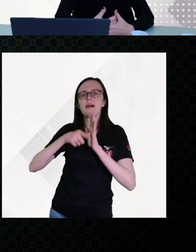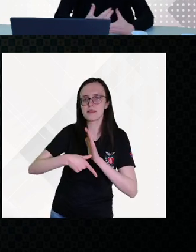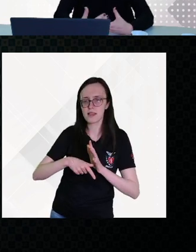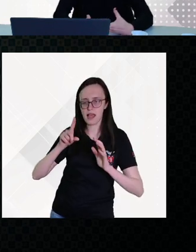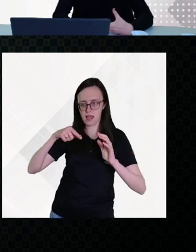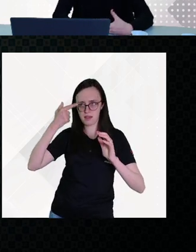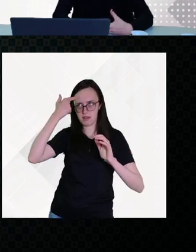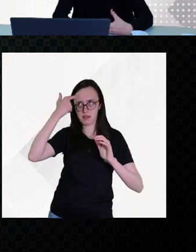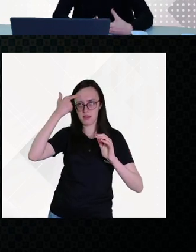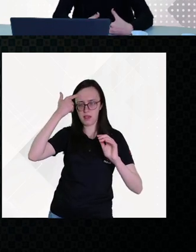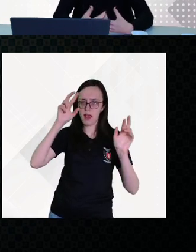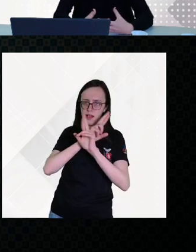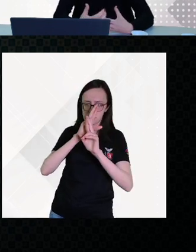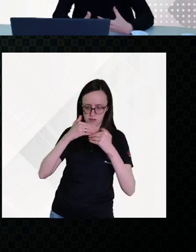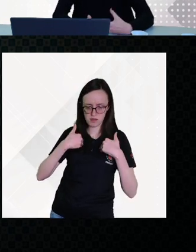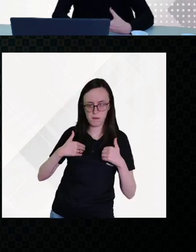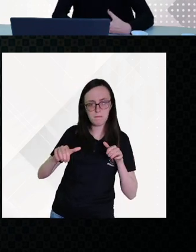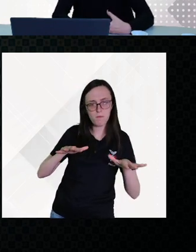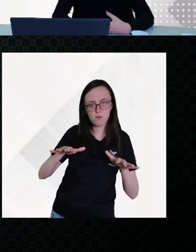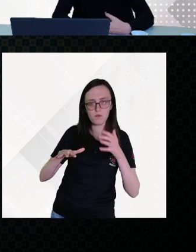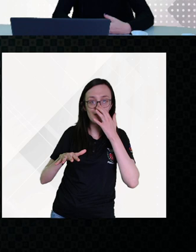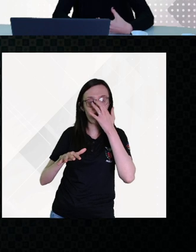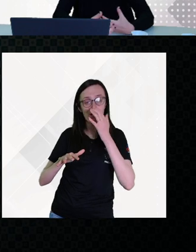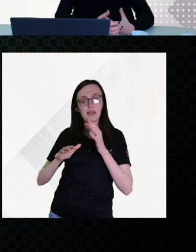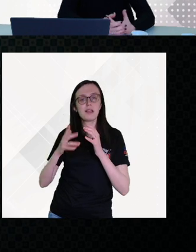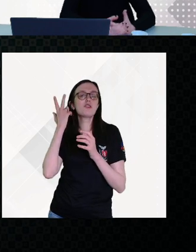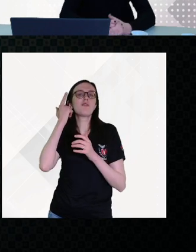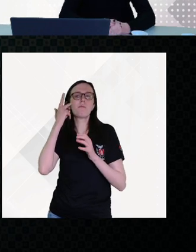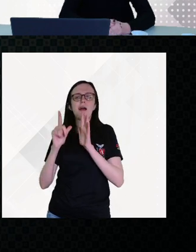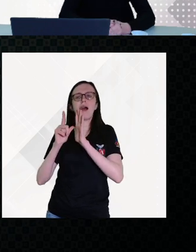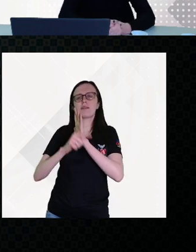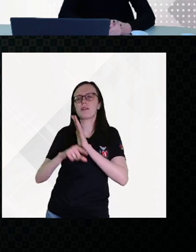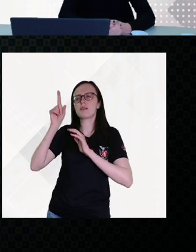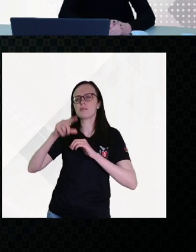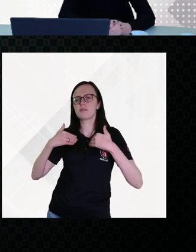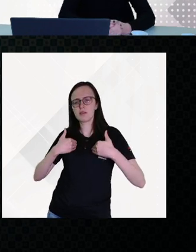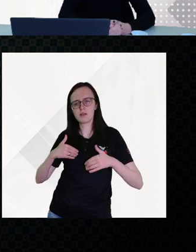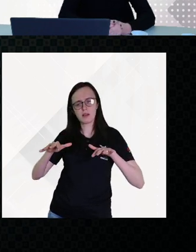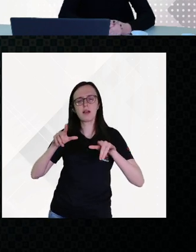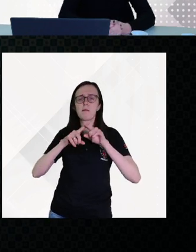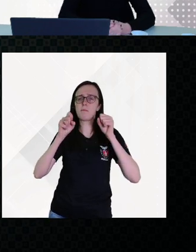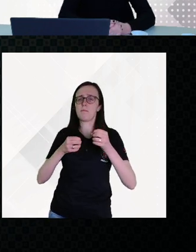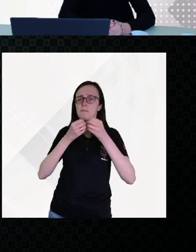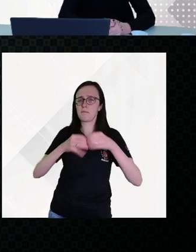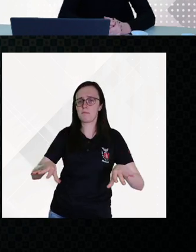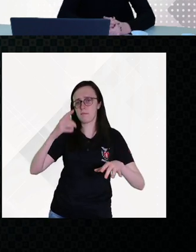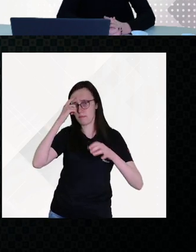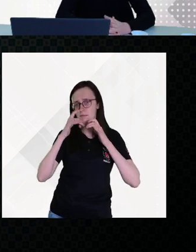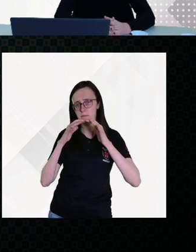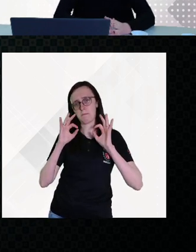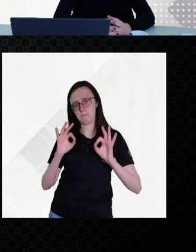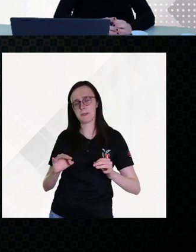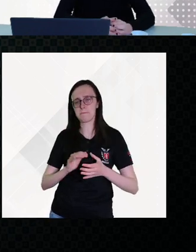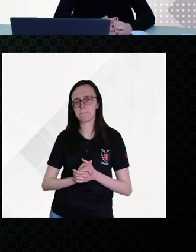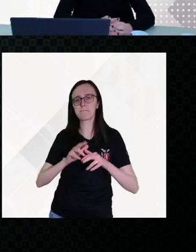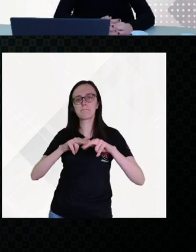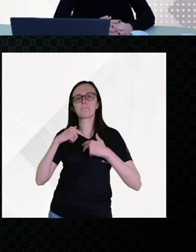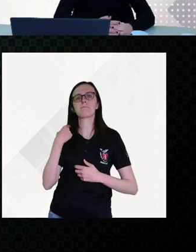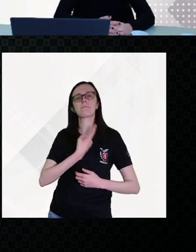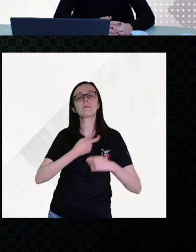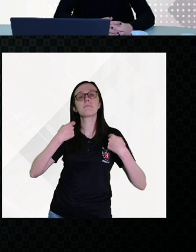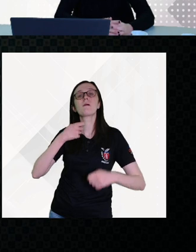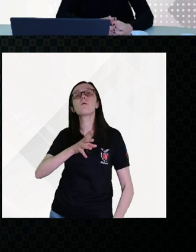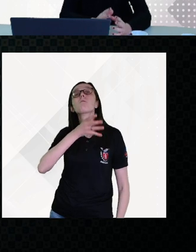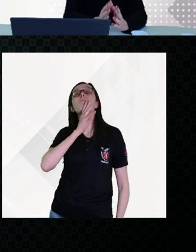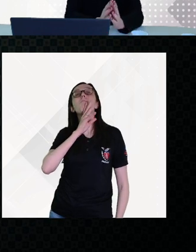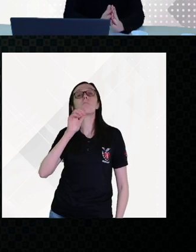Ah, então, tem um atraso, normalmente um atraso motor, mas pode ter alguns comprometimentos cognitivos. Tá? Então, a gente precisa conhecer